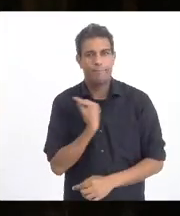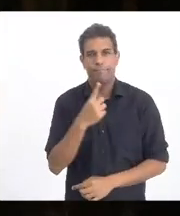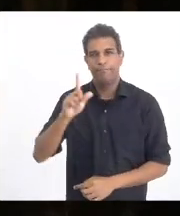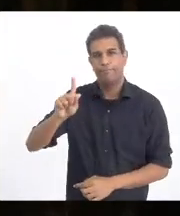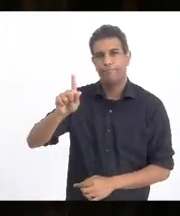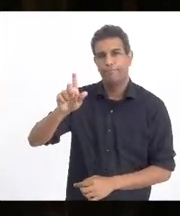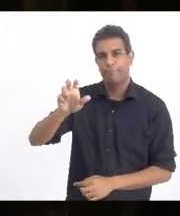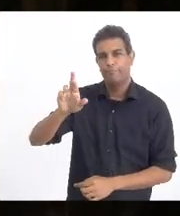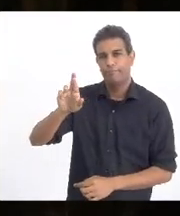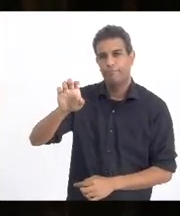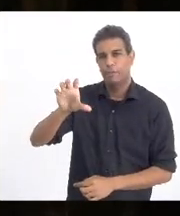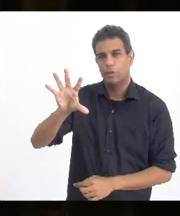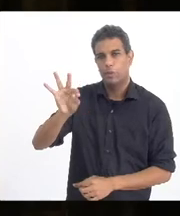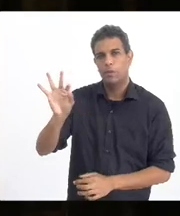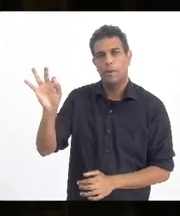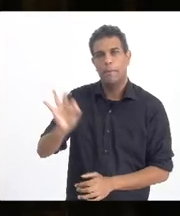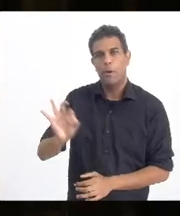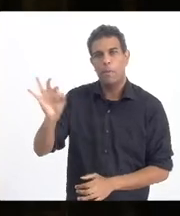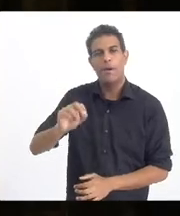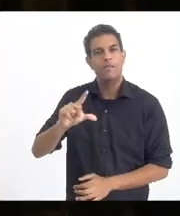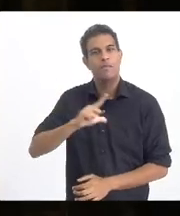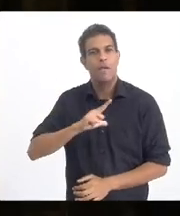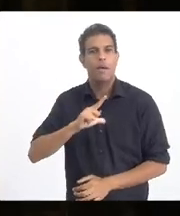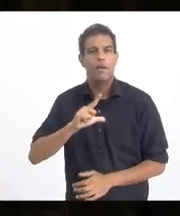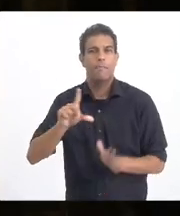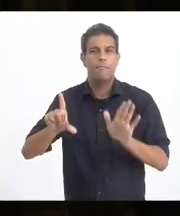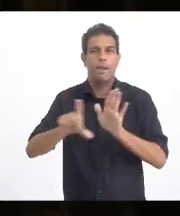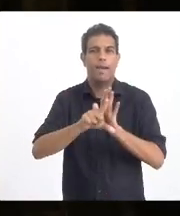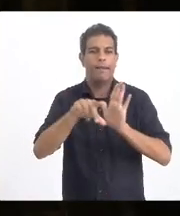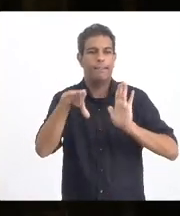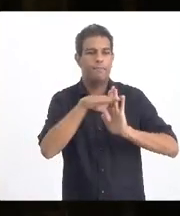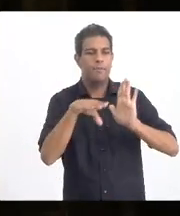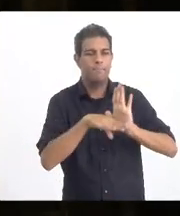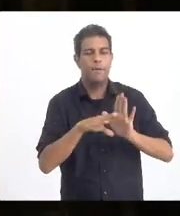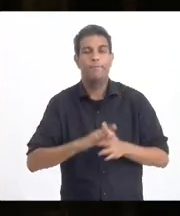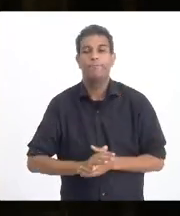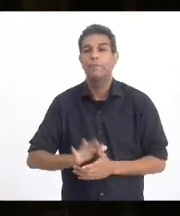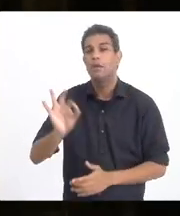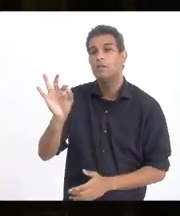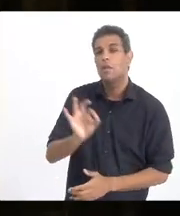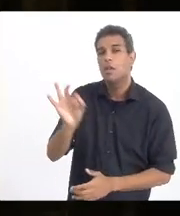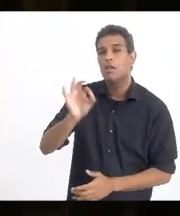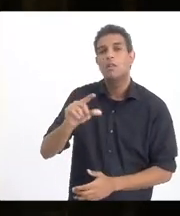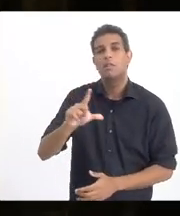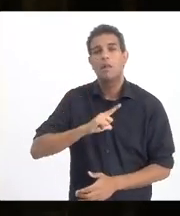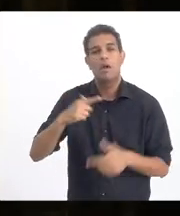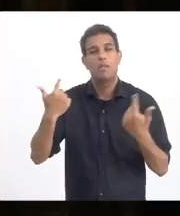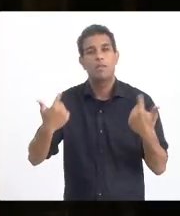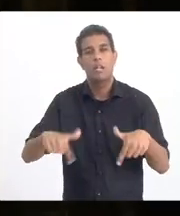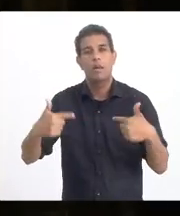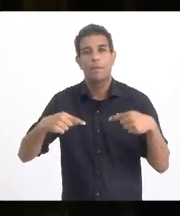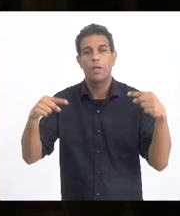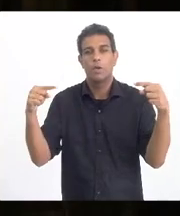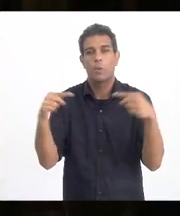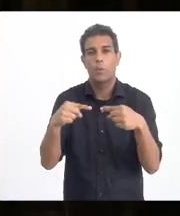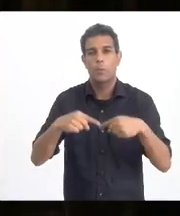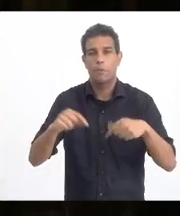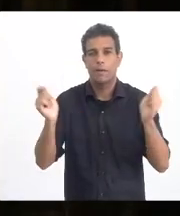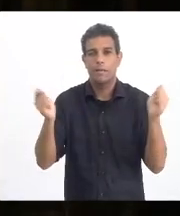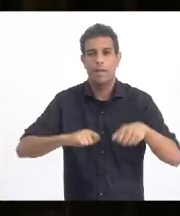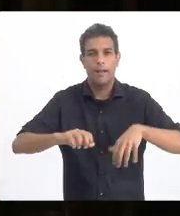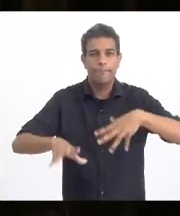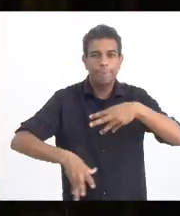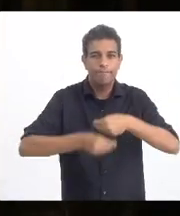nós botamos os percentuais que já estão na lei. Os percentuais que estão na lei, trabalhamos na possibilidade de uma